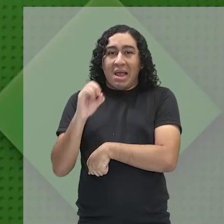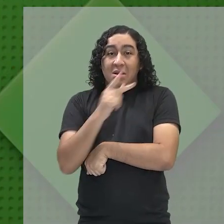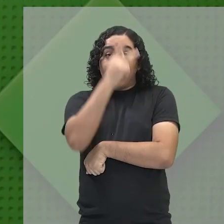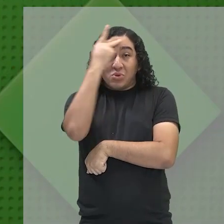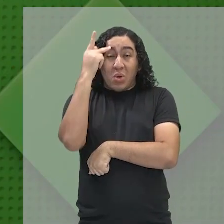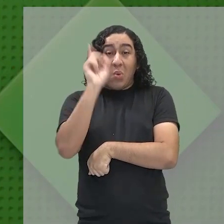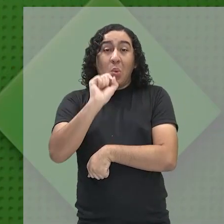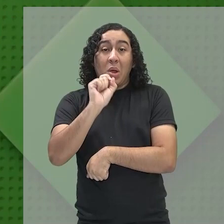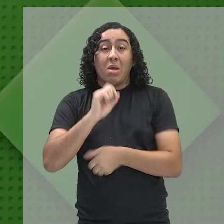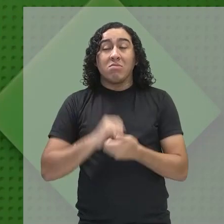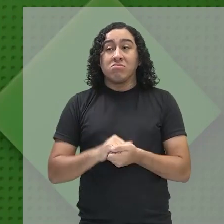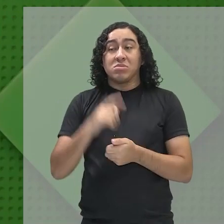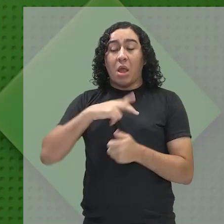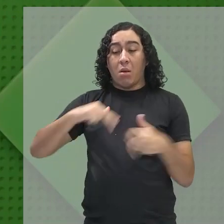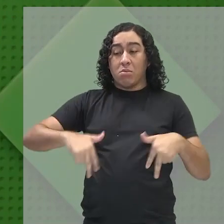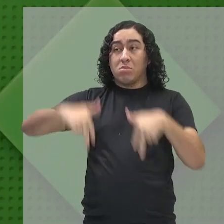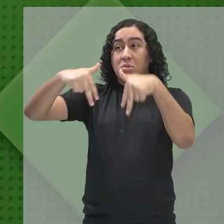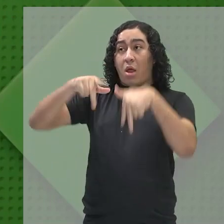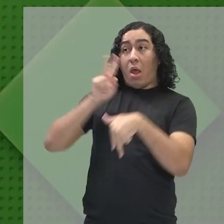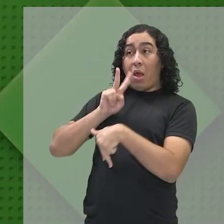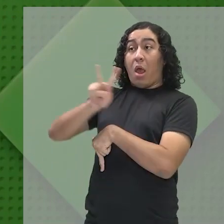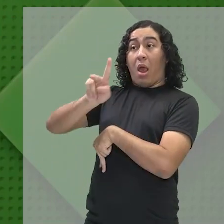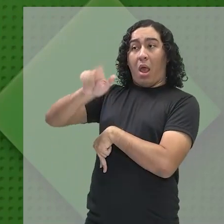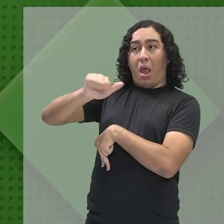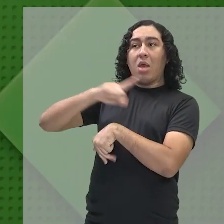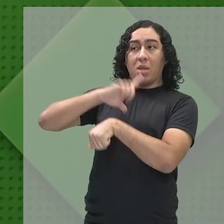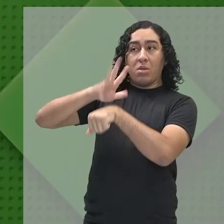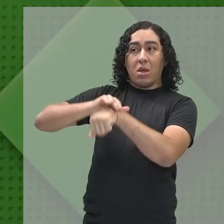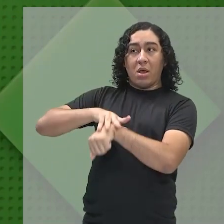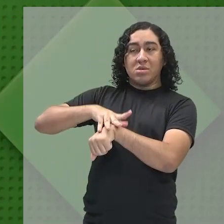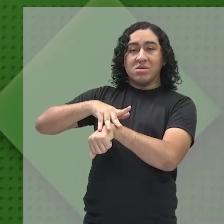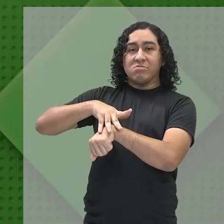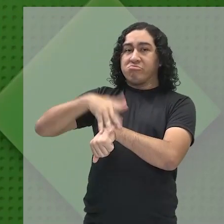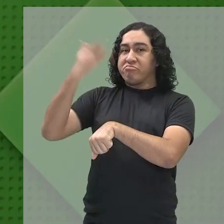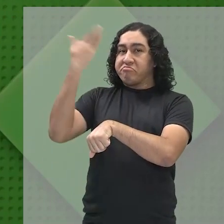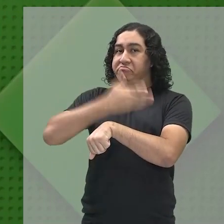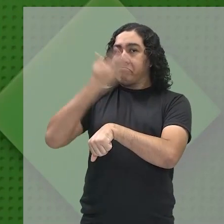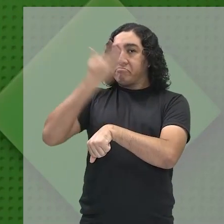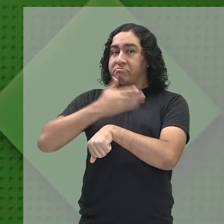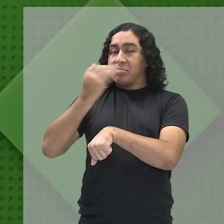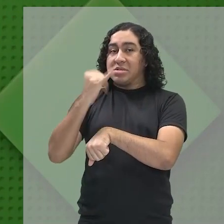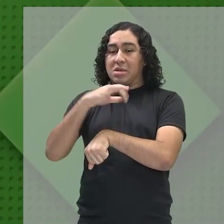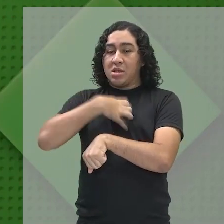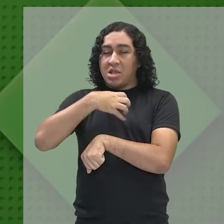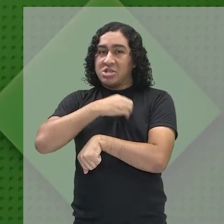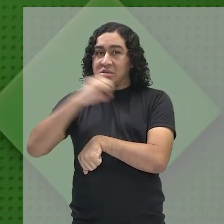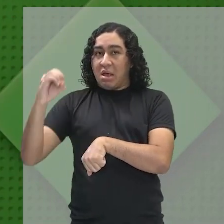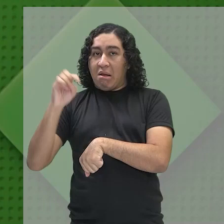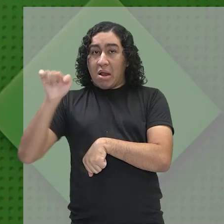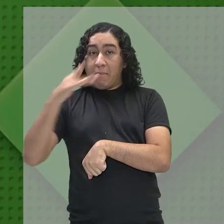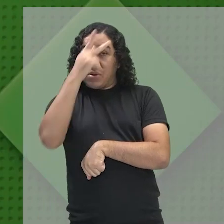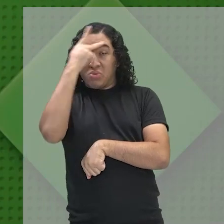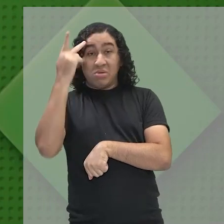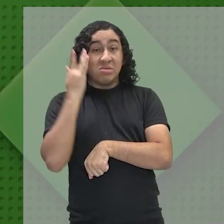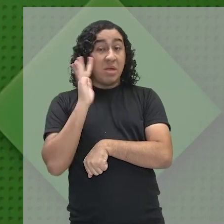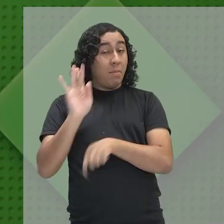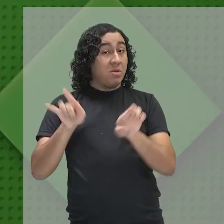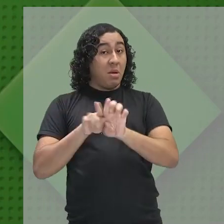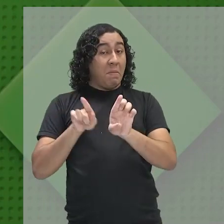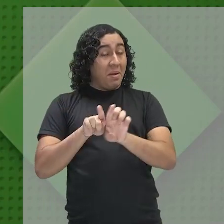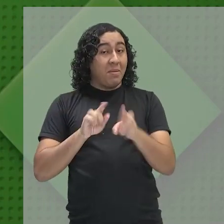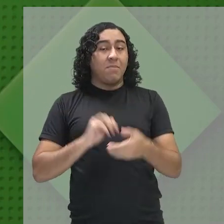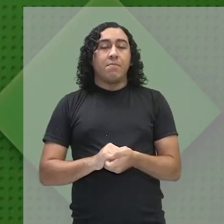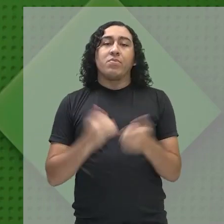ver no rosto ali da pessoa que ela tem alguma IST, né? Se não tem nenhum sintoma, não tem como saber. Então é importante o uso